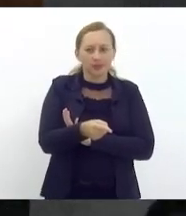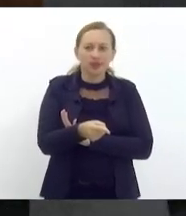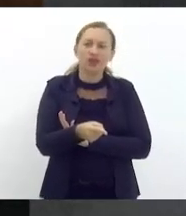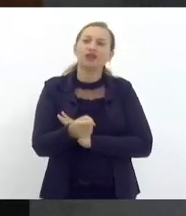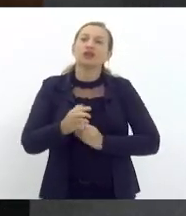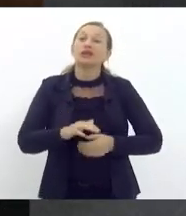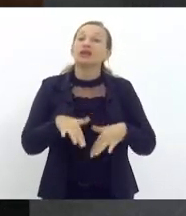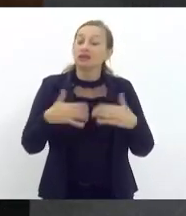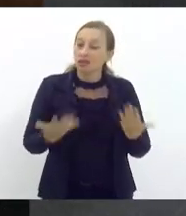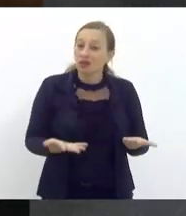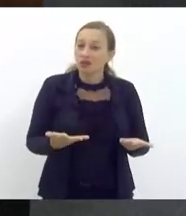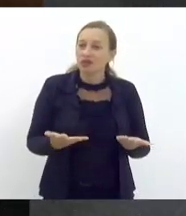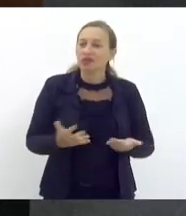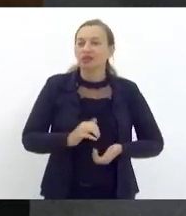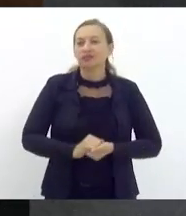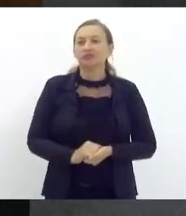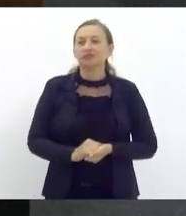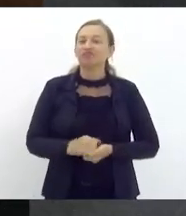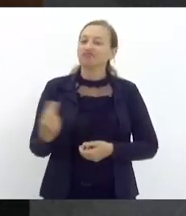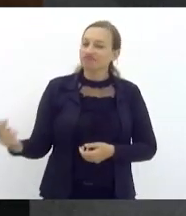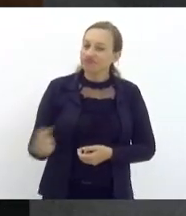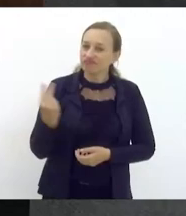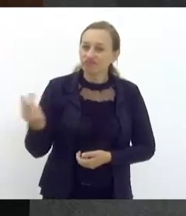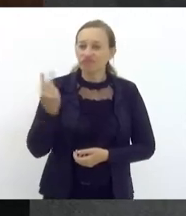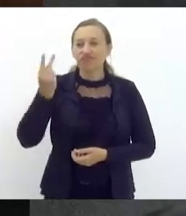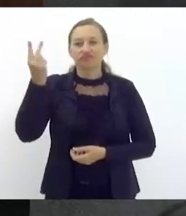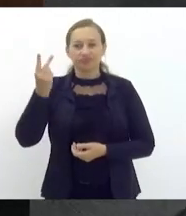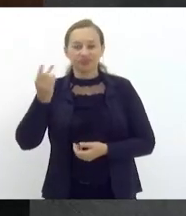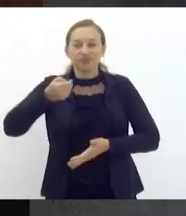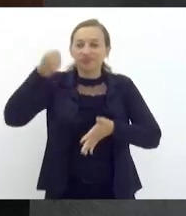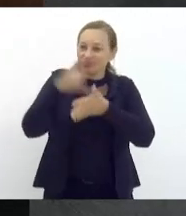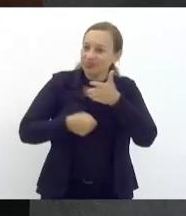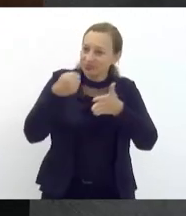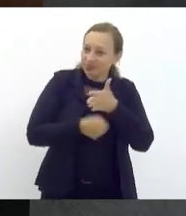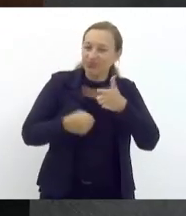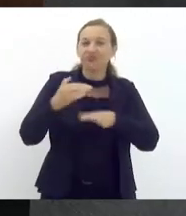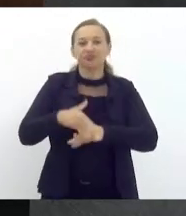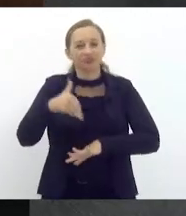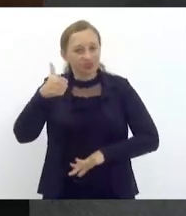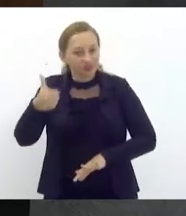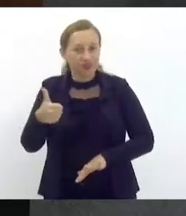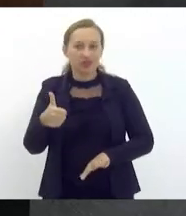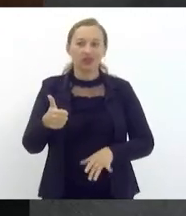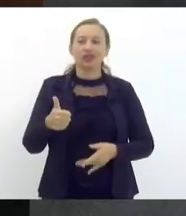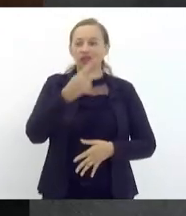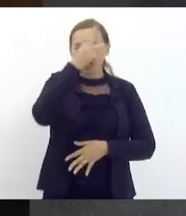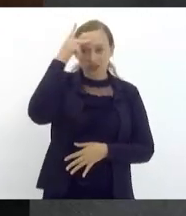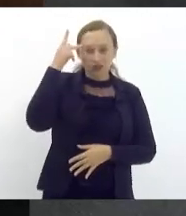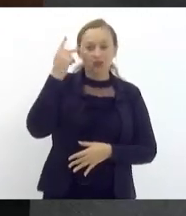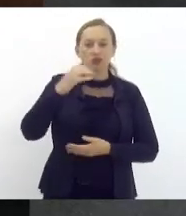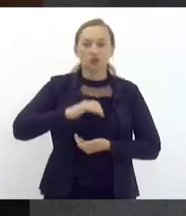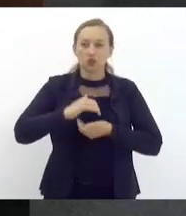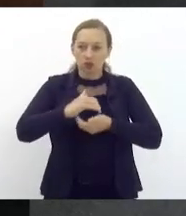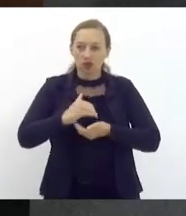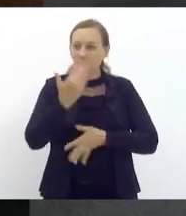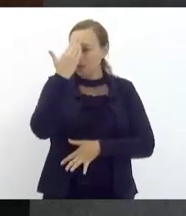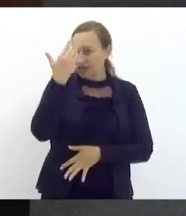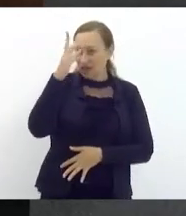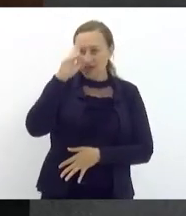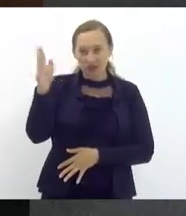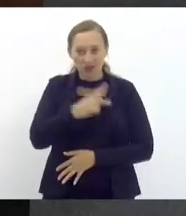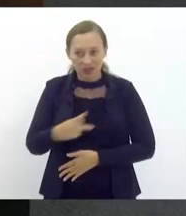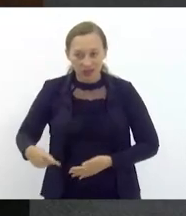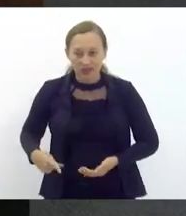acumuladas Então vamos valorizar lutar por dignidade para as pessoas idosas muito obrigada